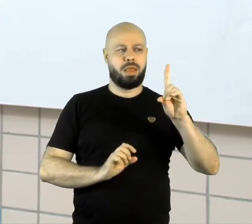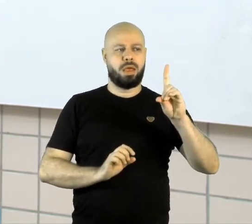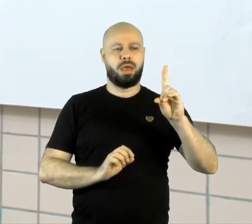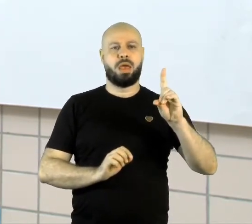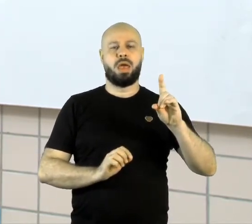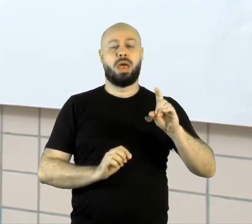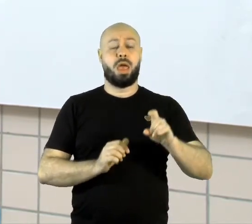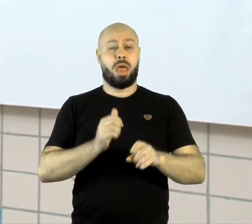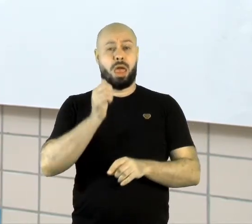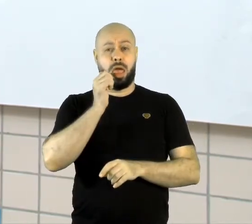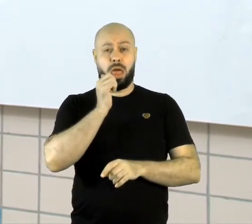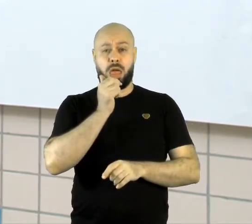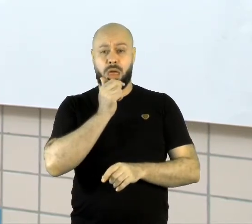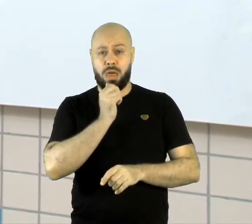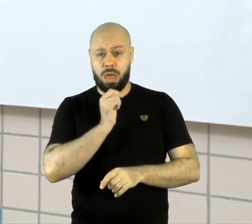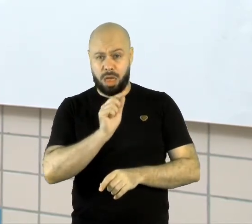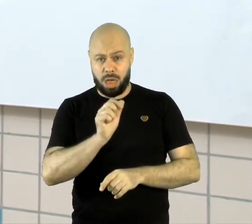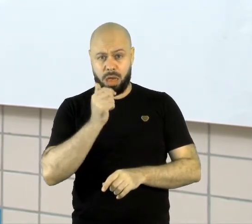in